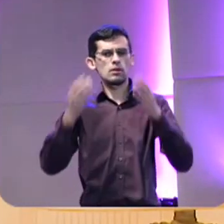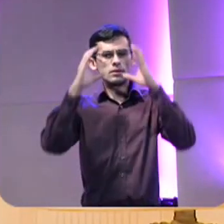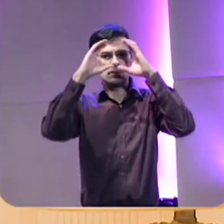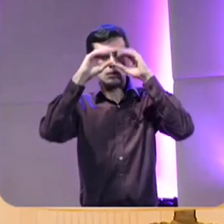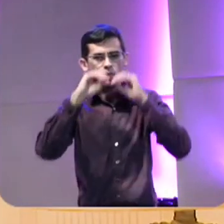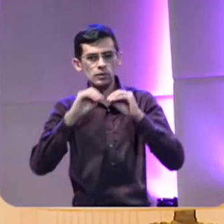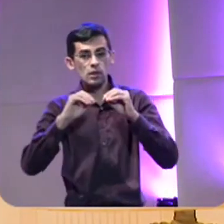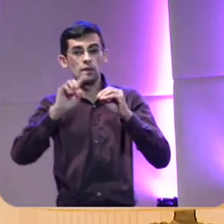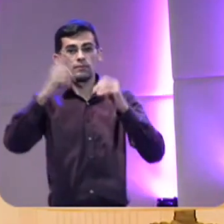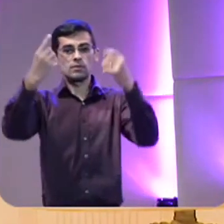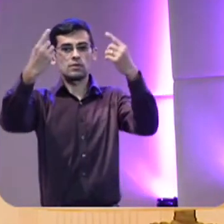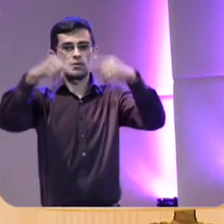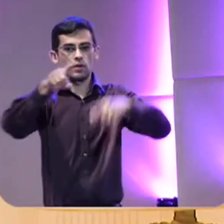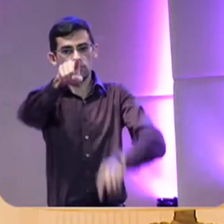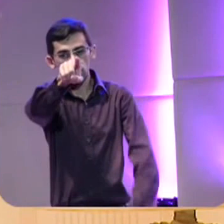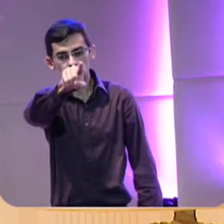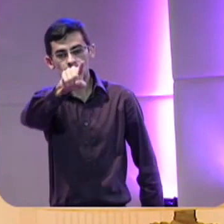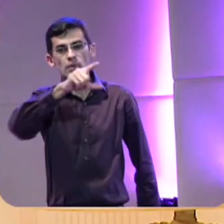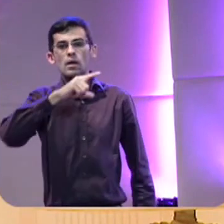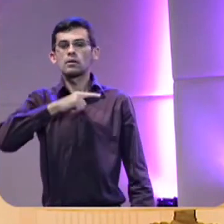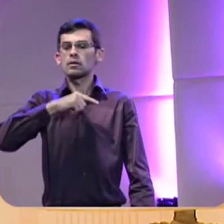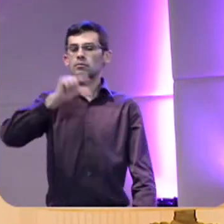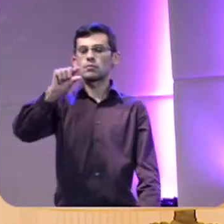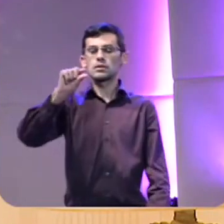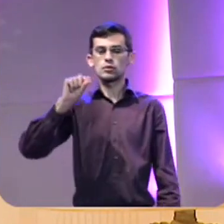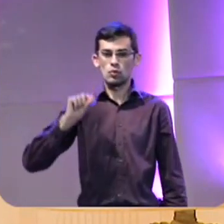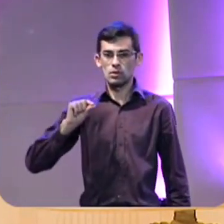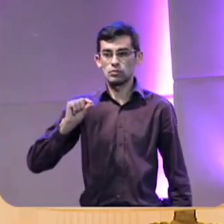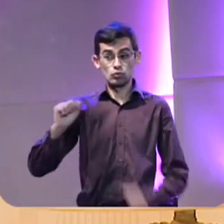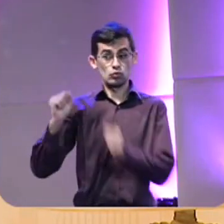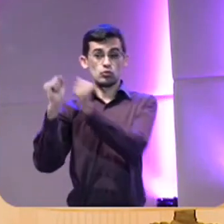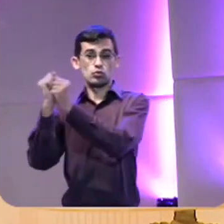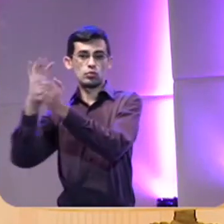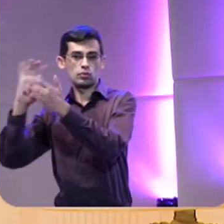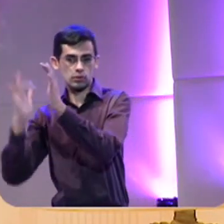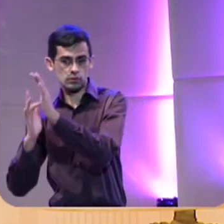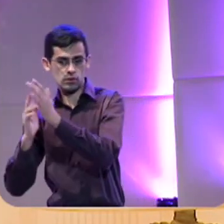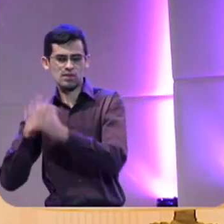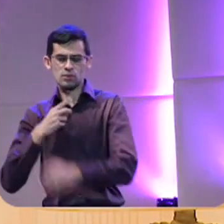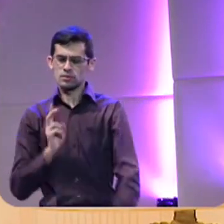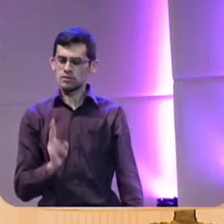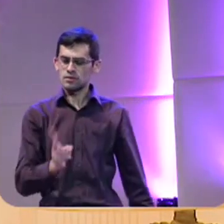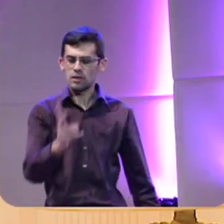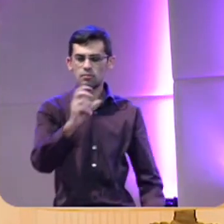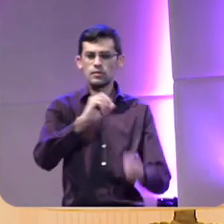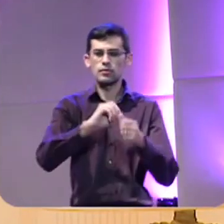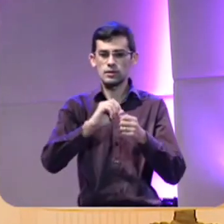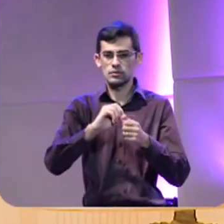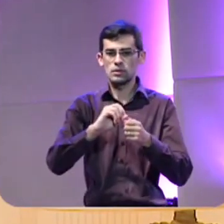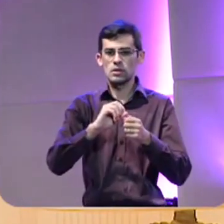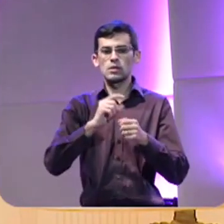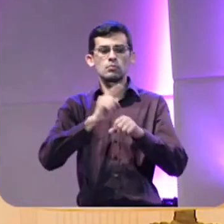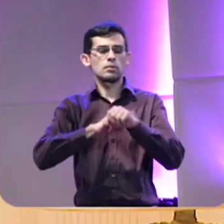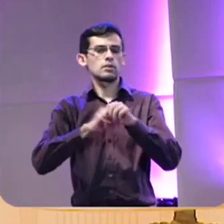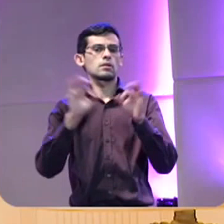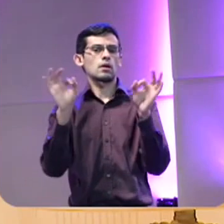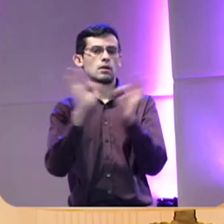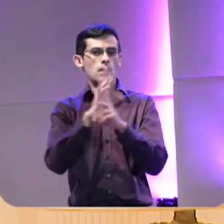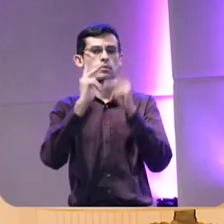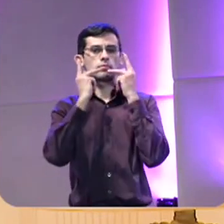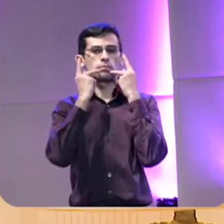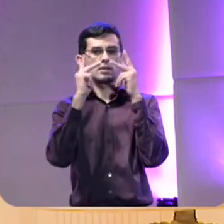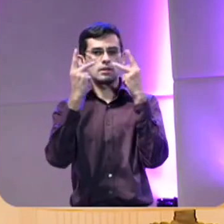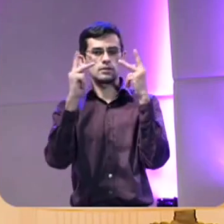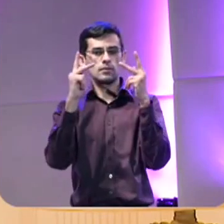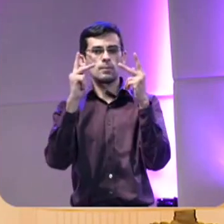queria desafiar você a tomar uma decisão ao lado do Senhor. Como eu sempre faço aqui, quando a gente termina uma